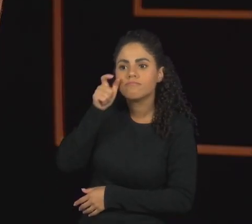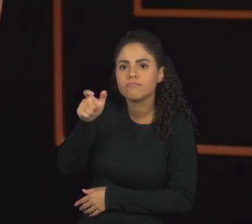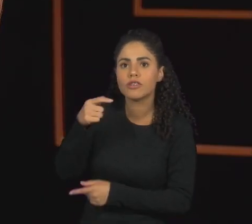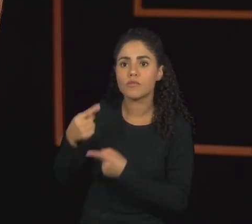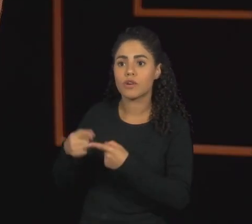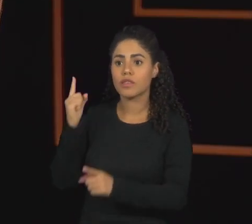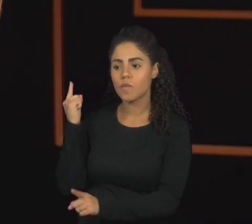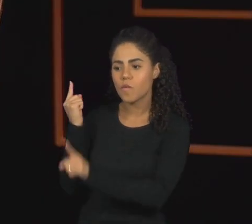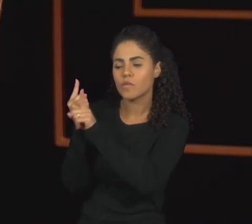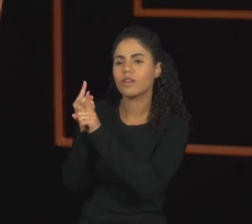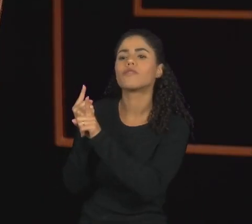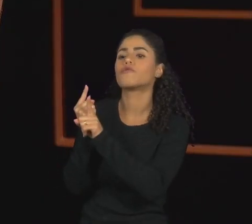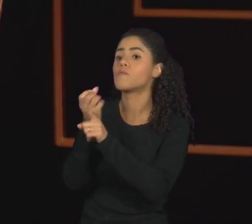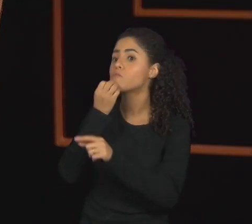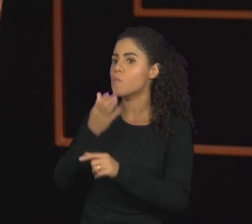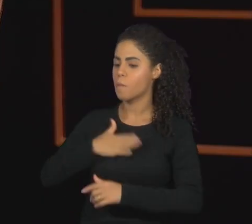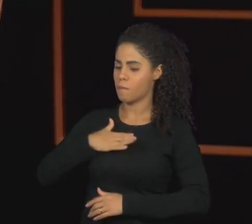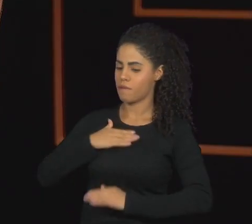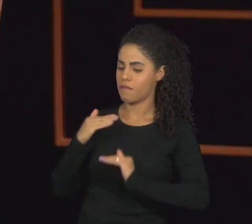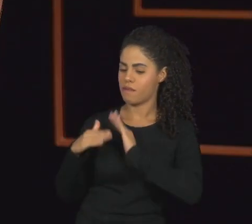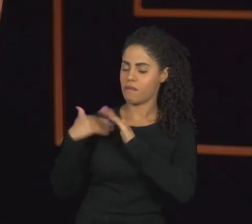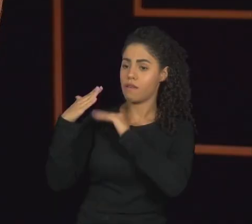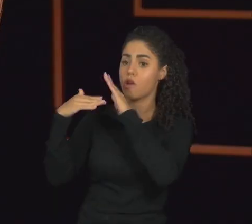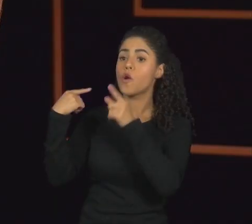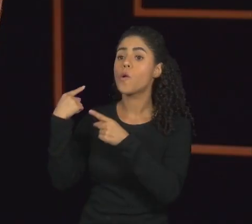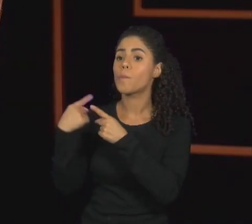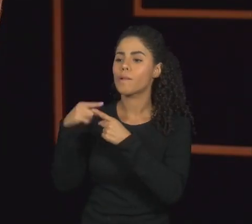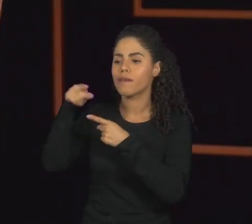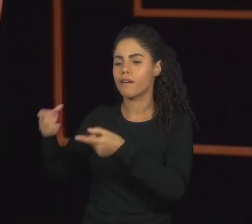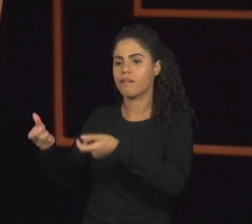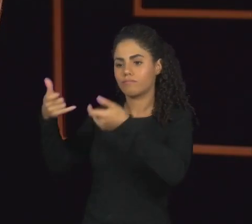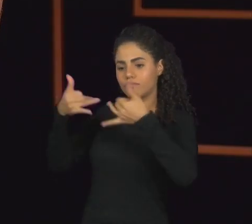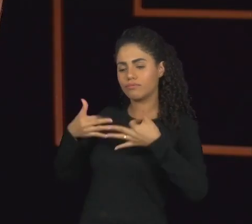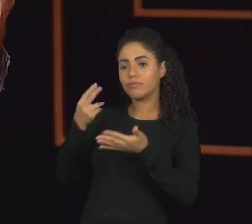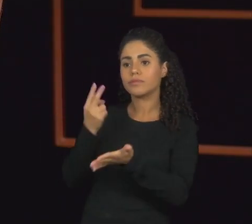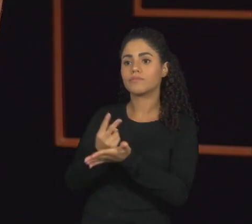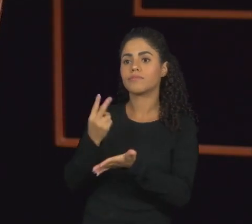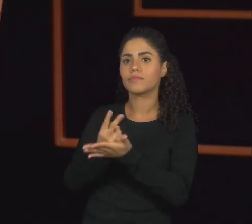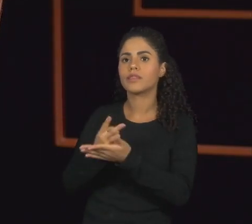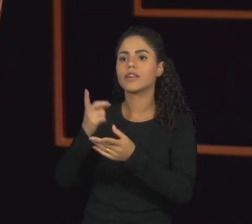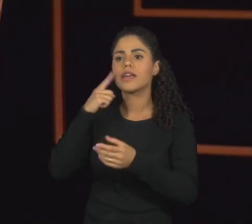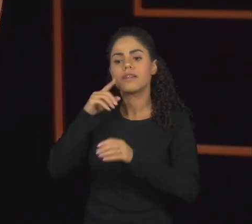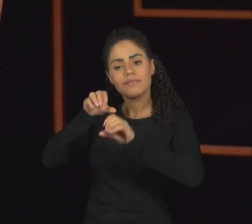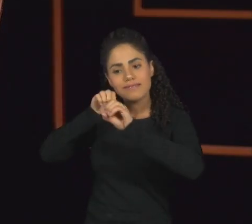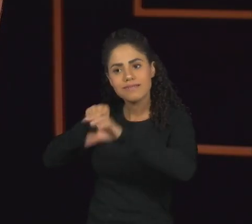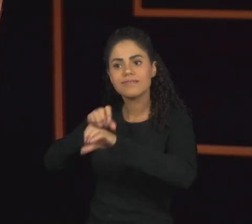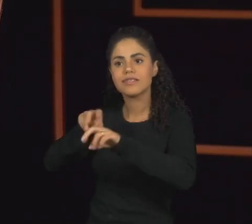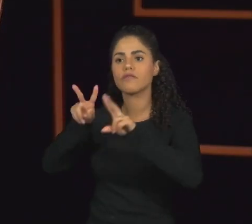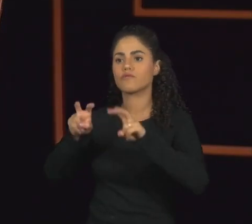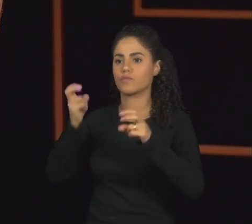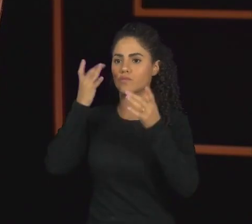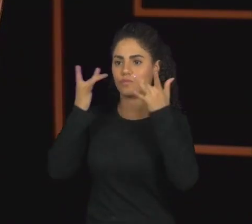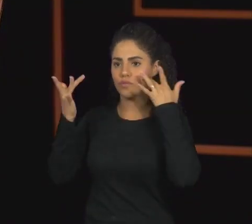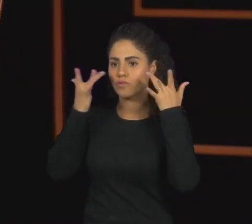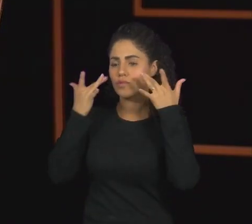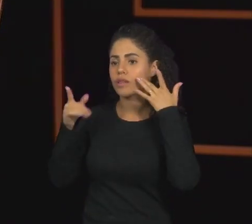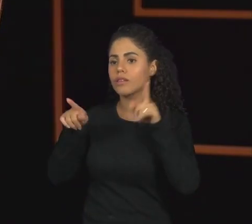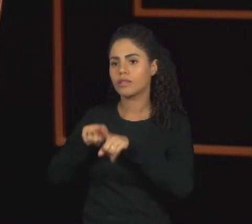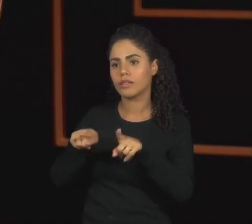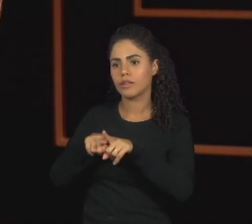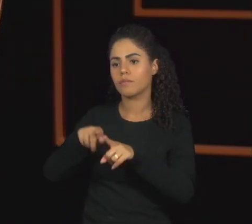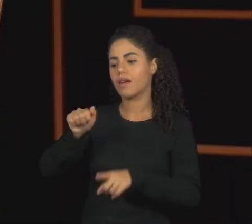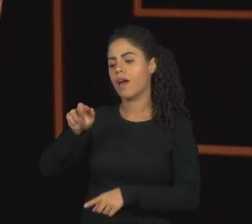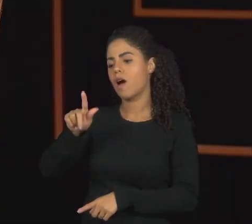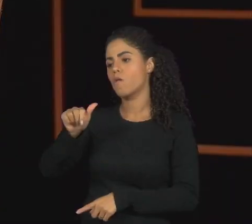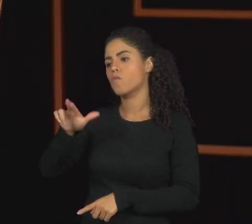com ele foi revolucionário em todos os sentidos. Primeiro porque ele trazia a grande escola do teatro de Augusto